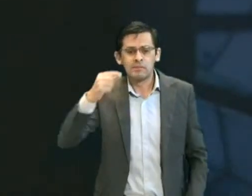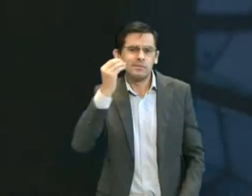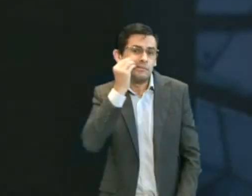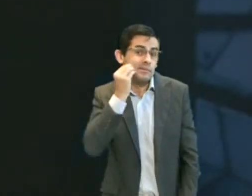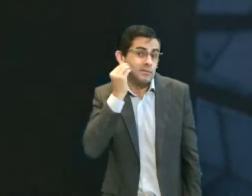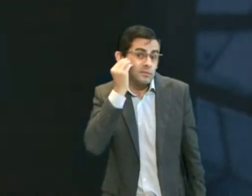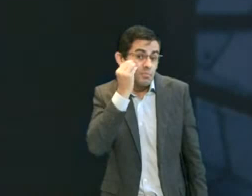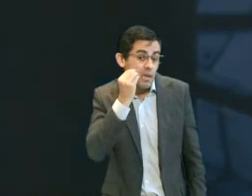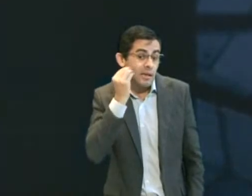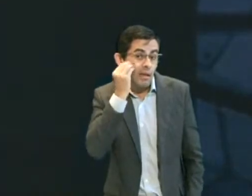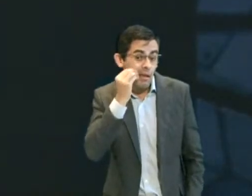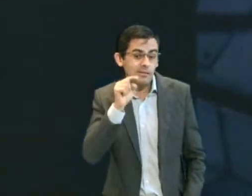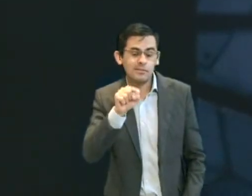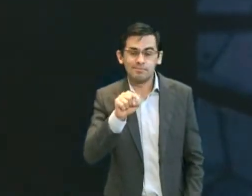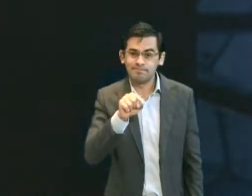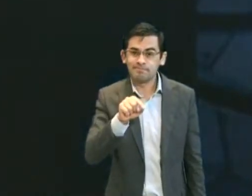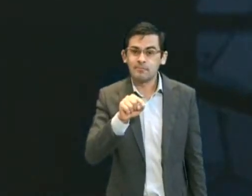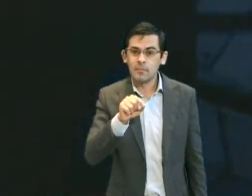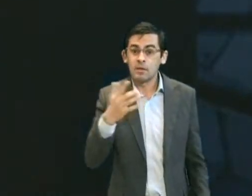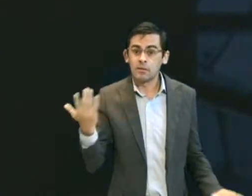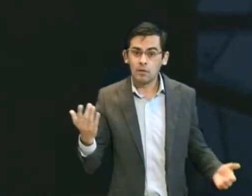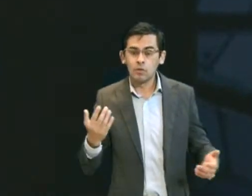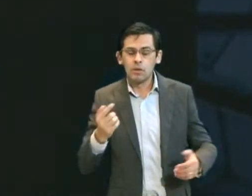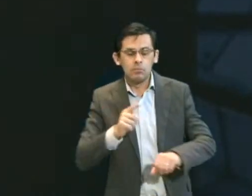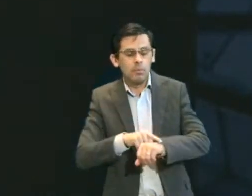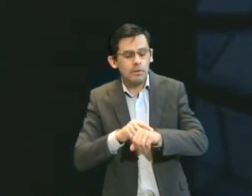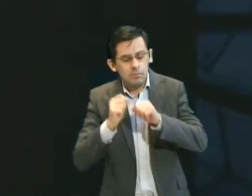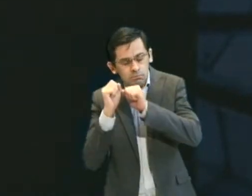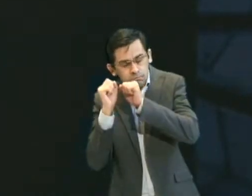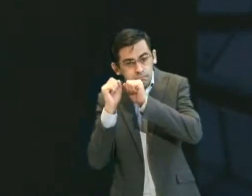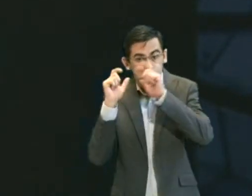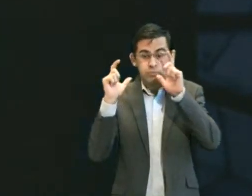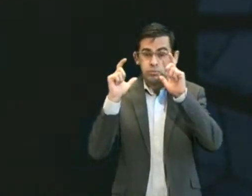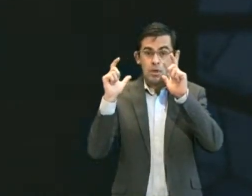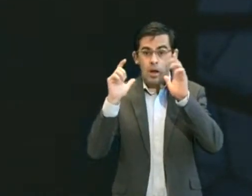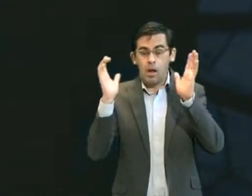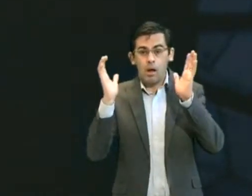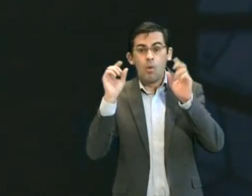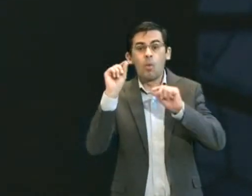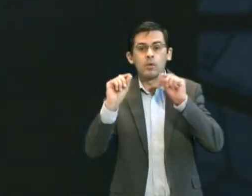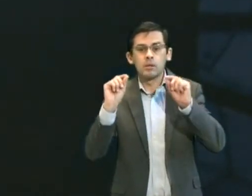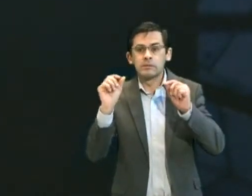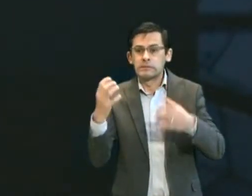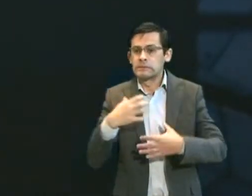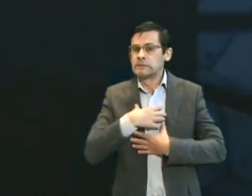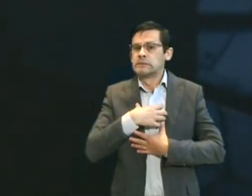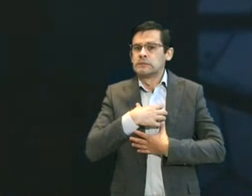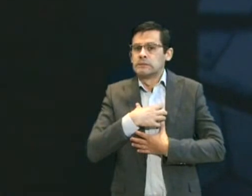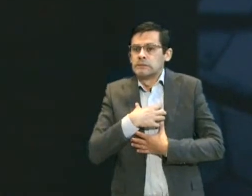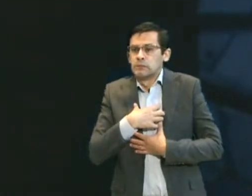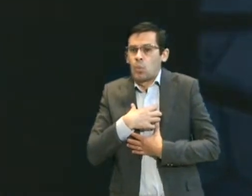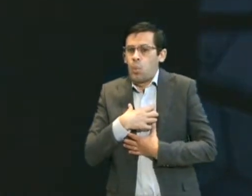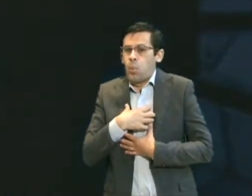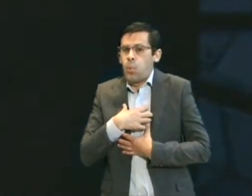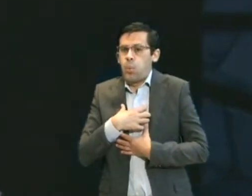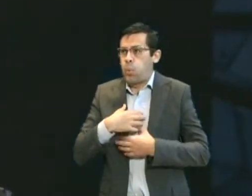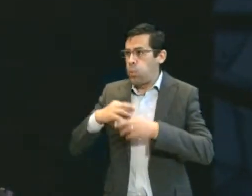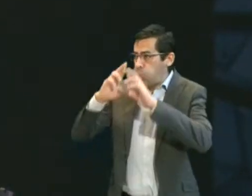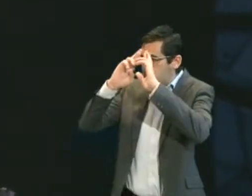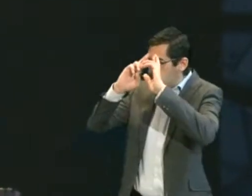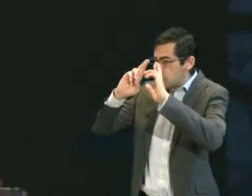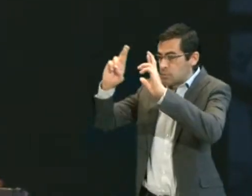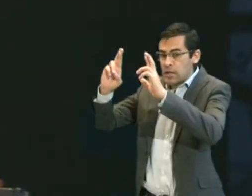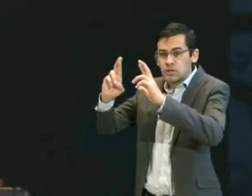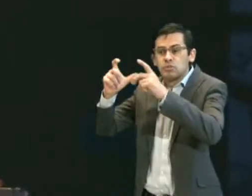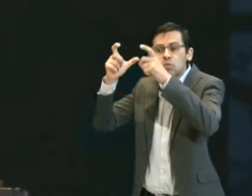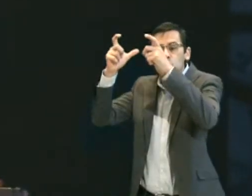experiência. E aí, quando ele desperta desta visão, ele fica cheio de temor. Ele chama aquele